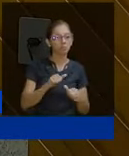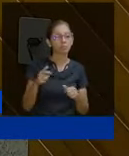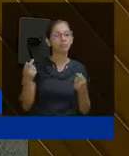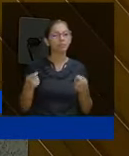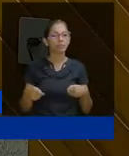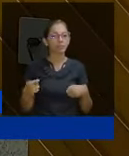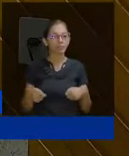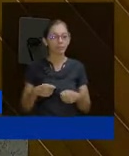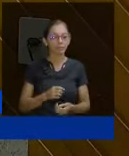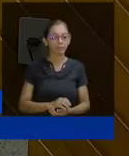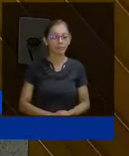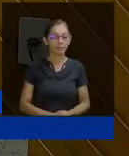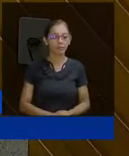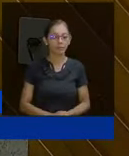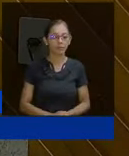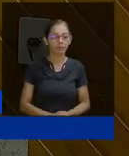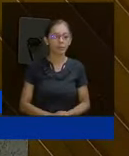dos recorridos.